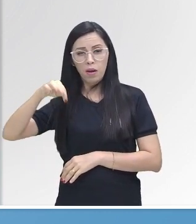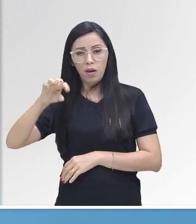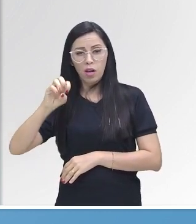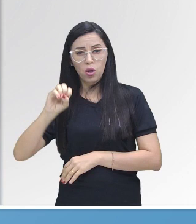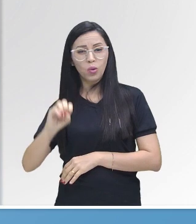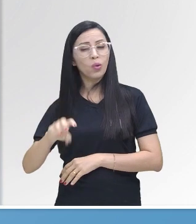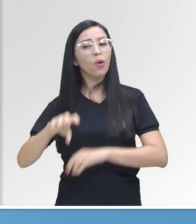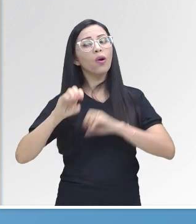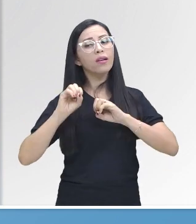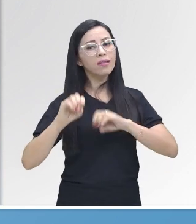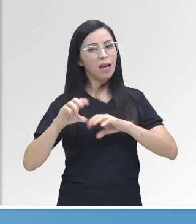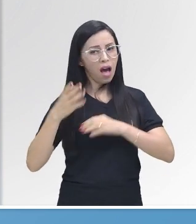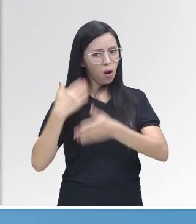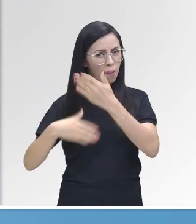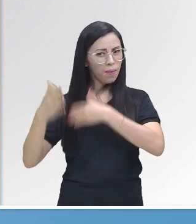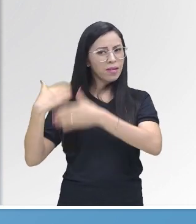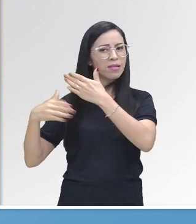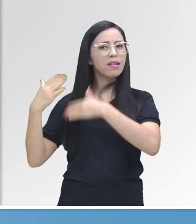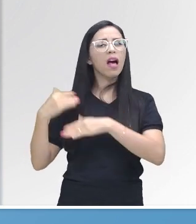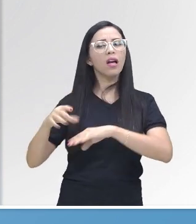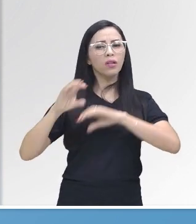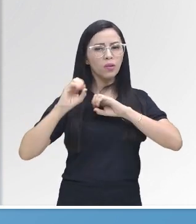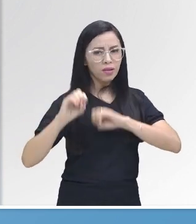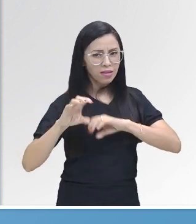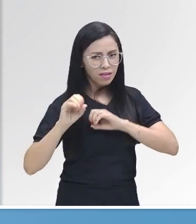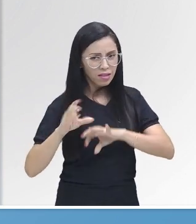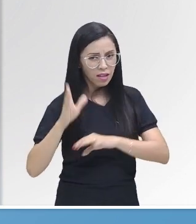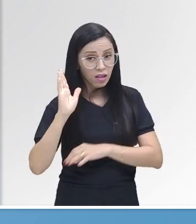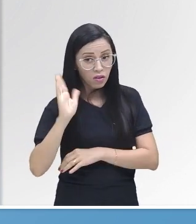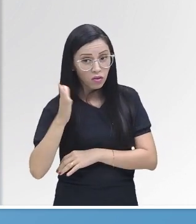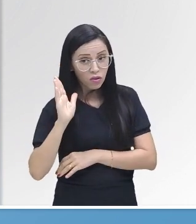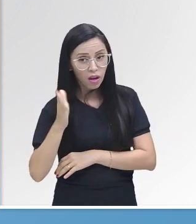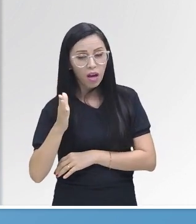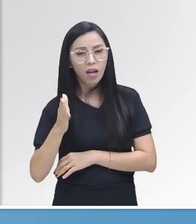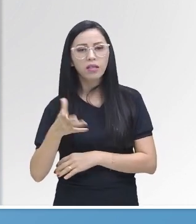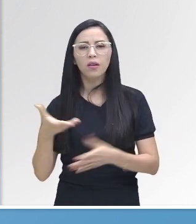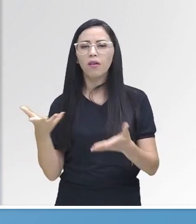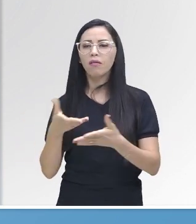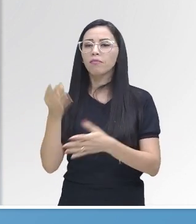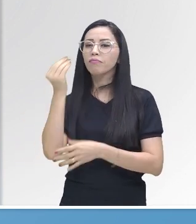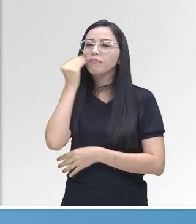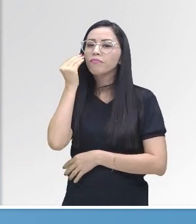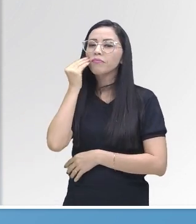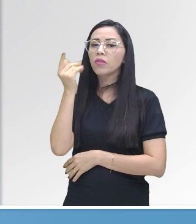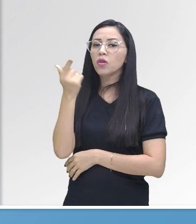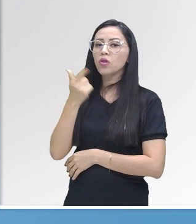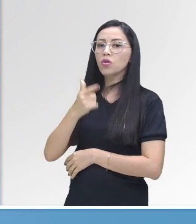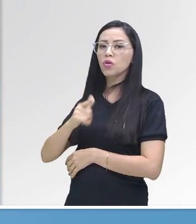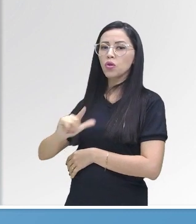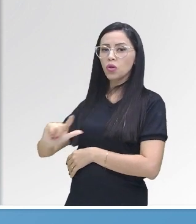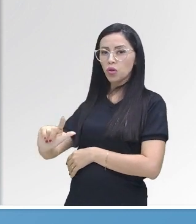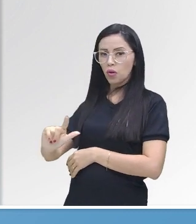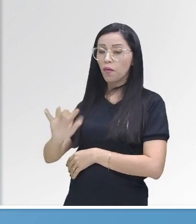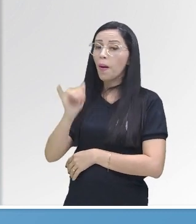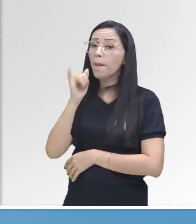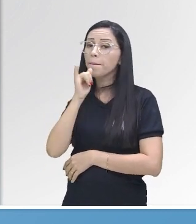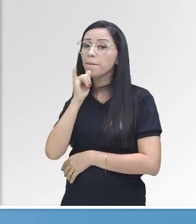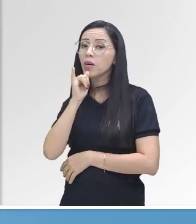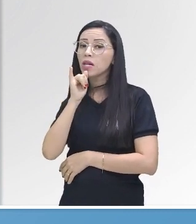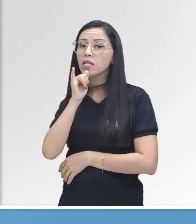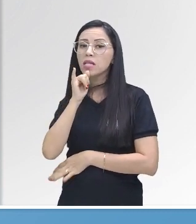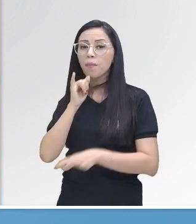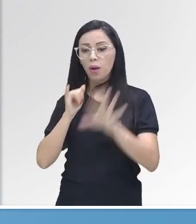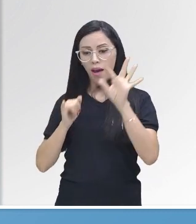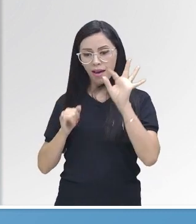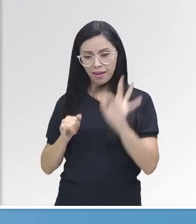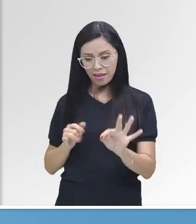vamos reforçar agora. Comprimento expressa a distância entre dois pontos.